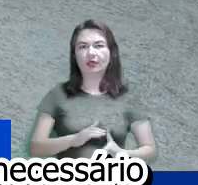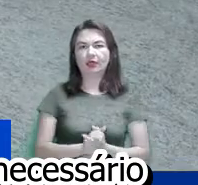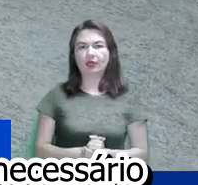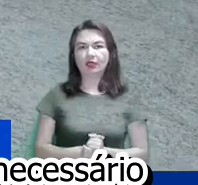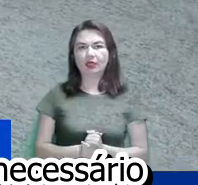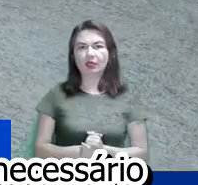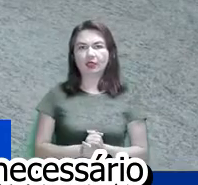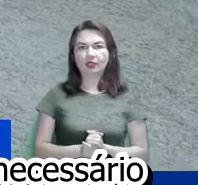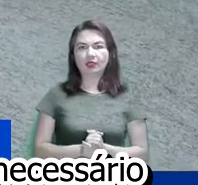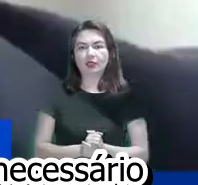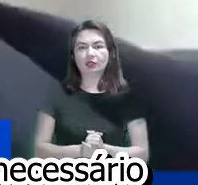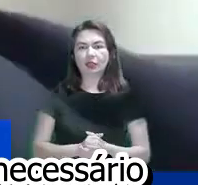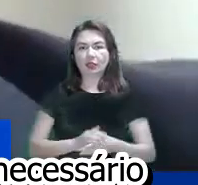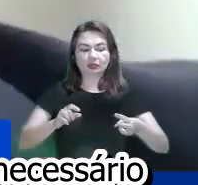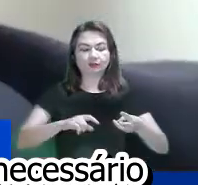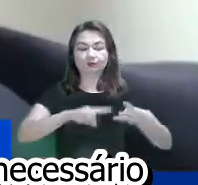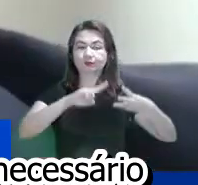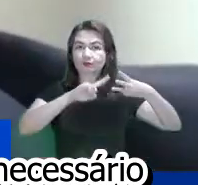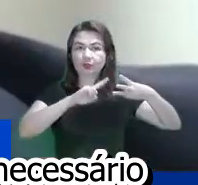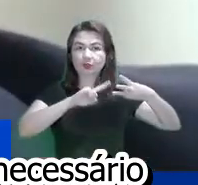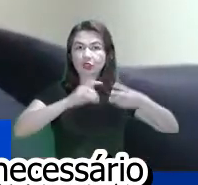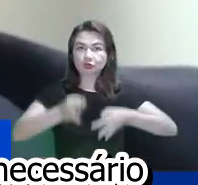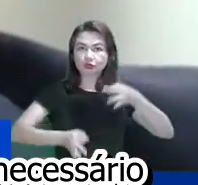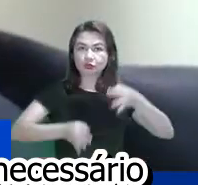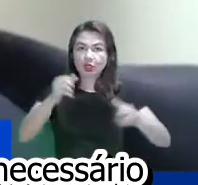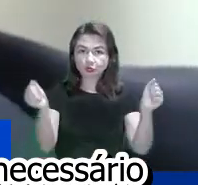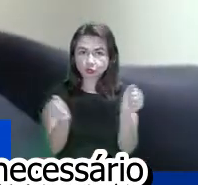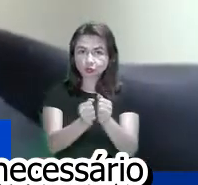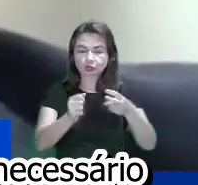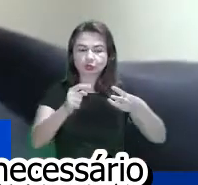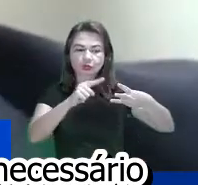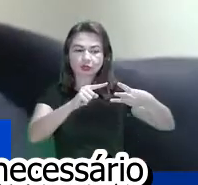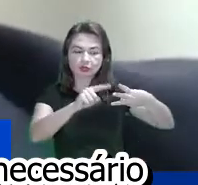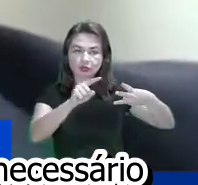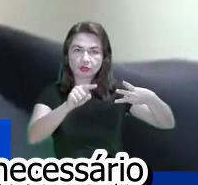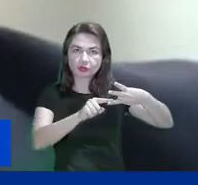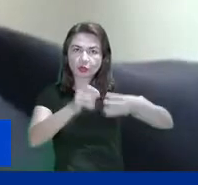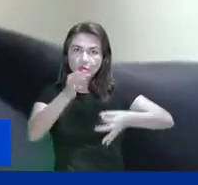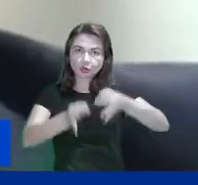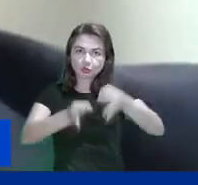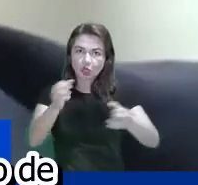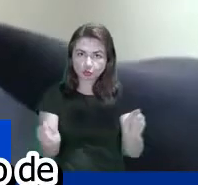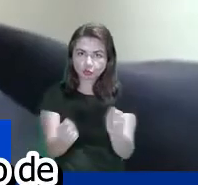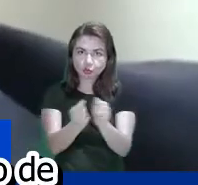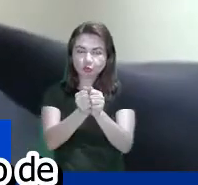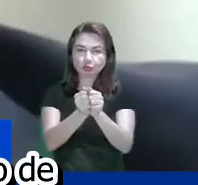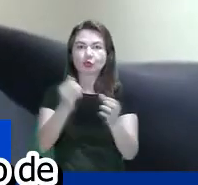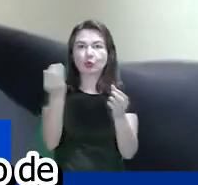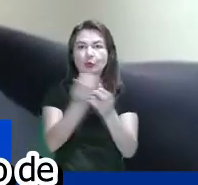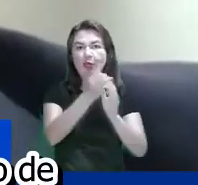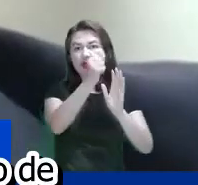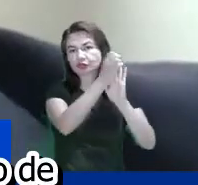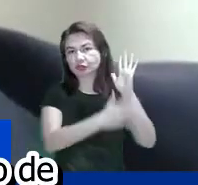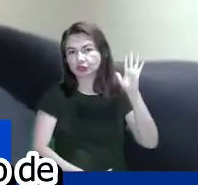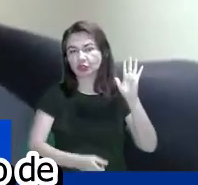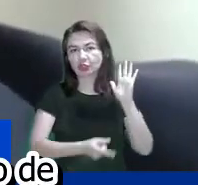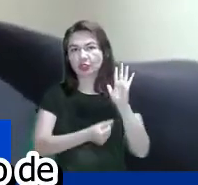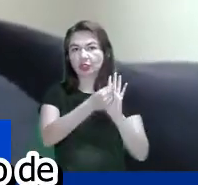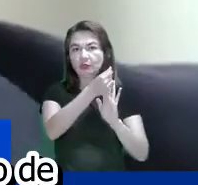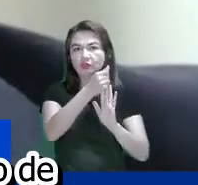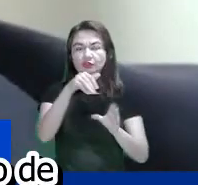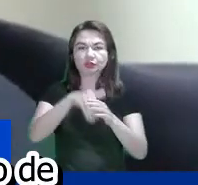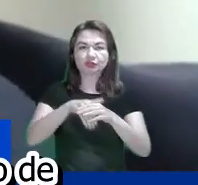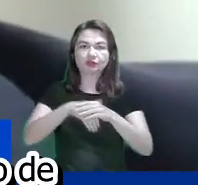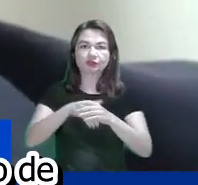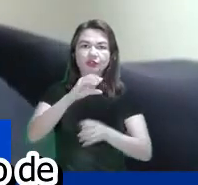a chamada do item 3, que será julgado em conjunto com o item 2. O item 3 é o embargo de declaração na prestação de contas